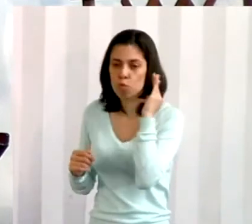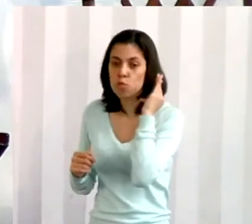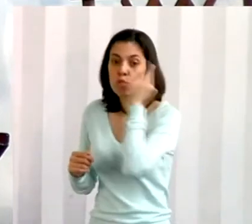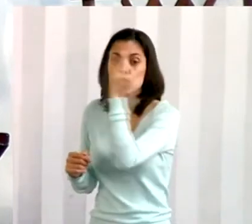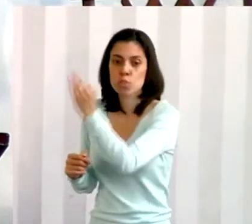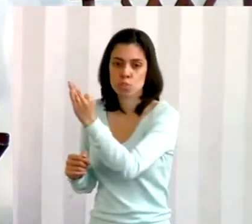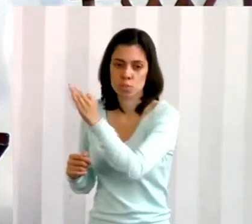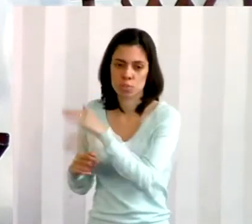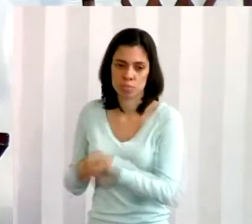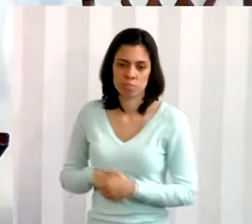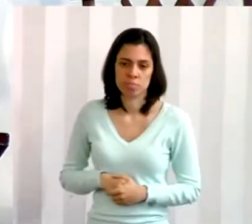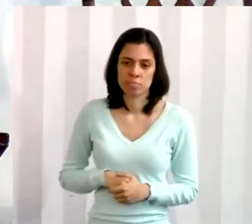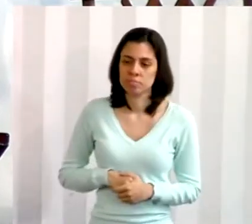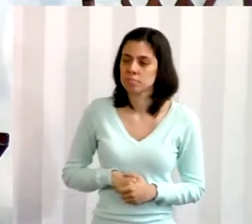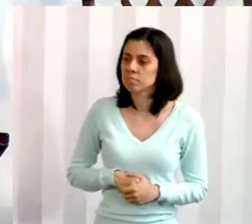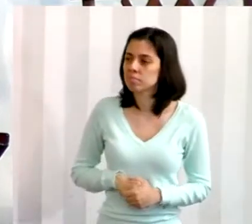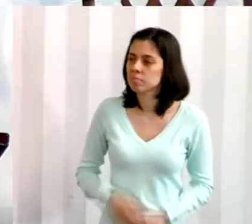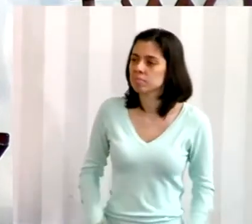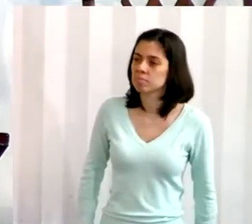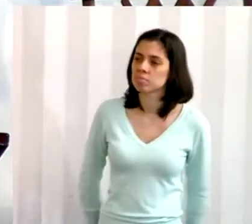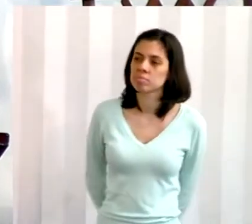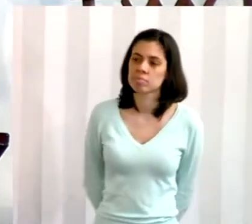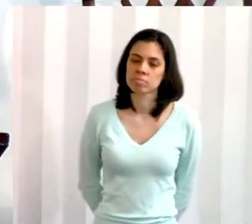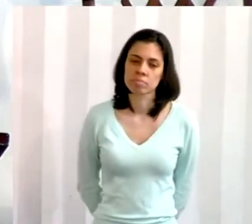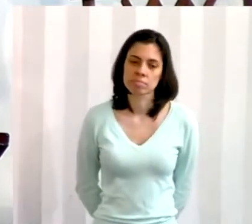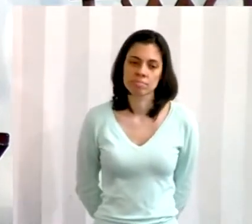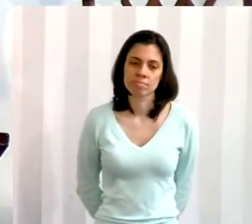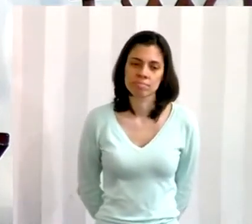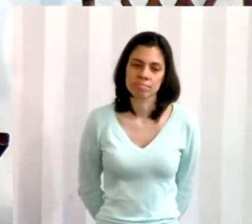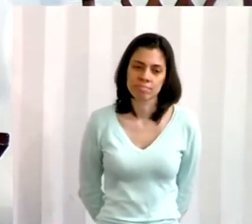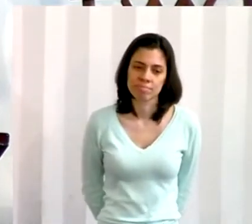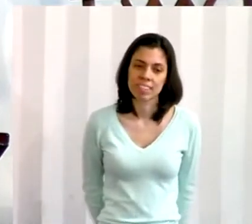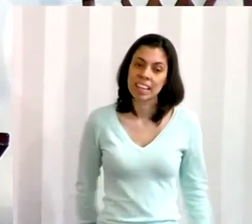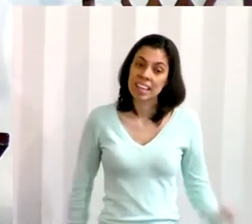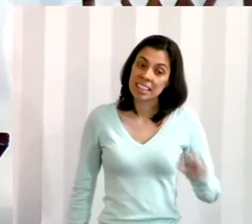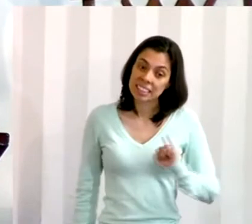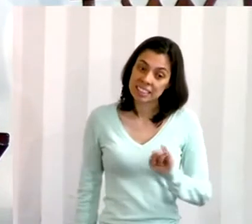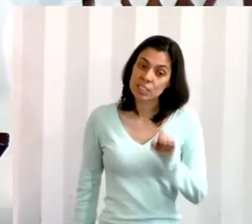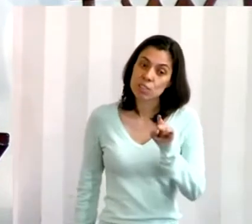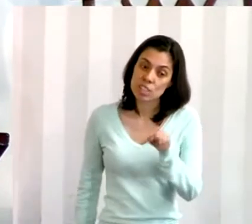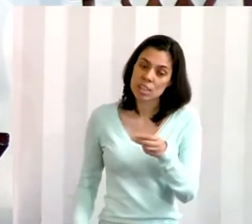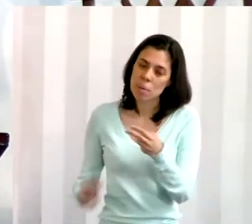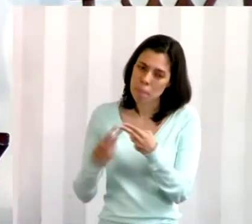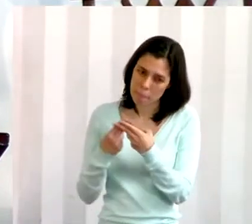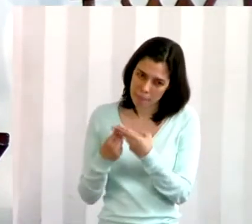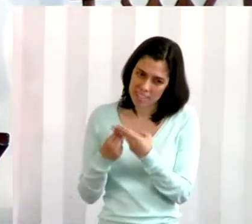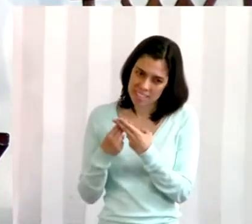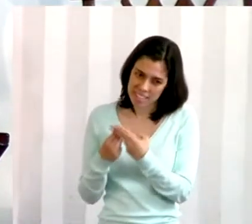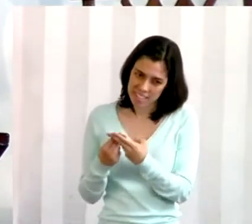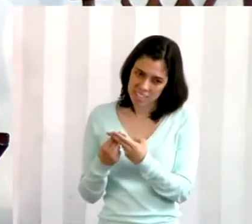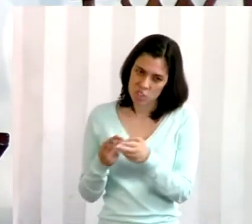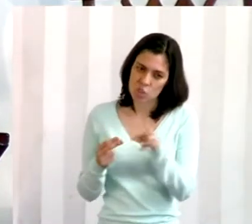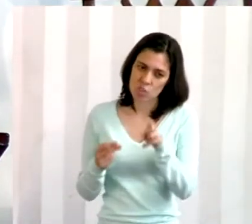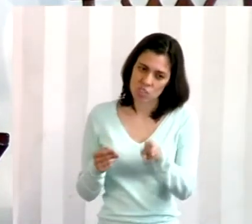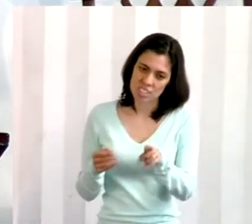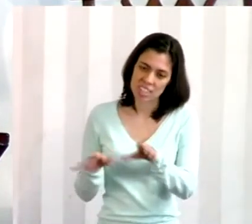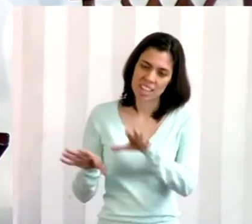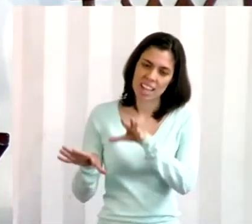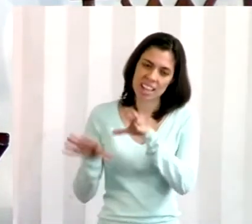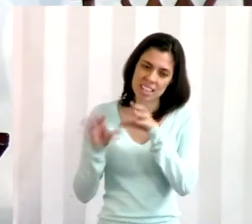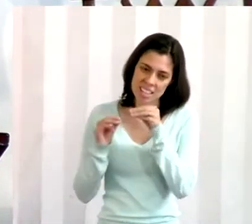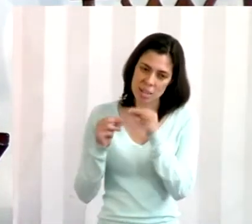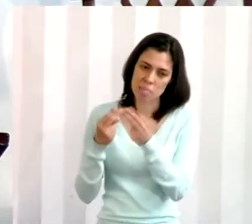Normalmente, quem tem paciência com as pessoas, recebe paciência também. É beneficiado pela paciência de